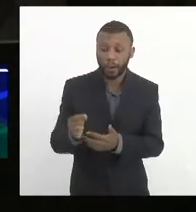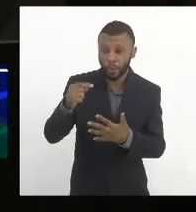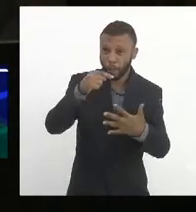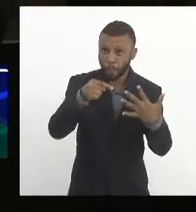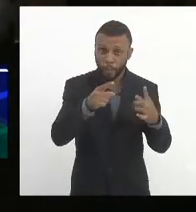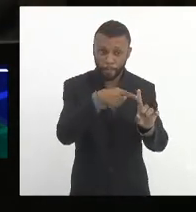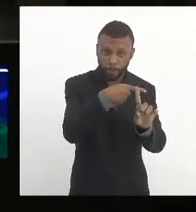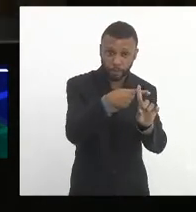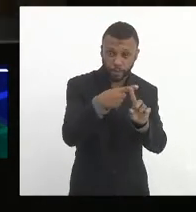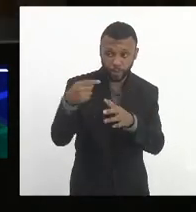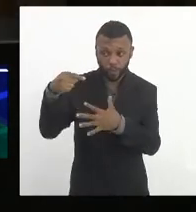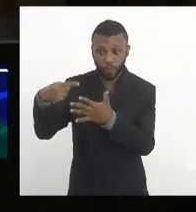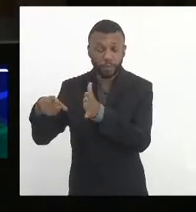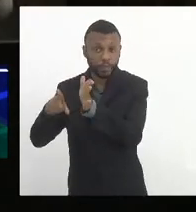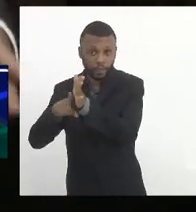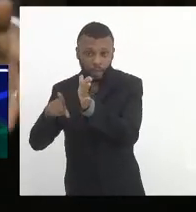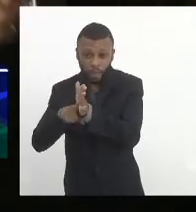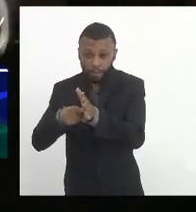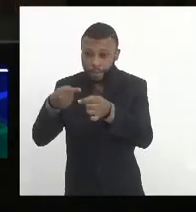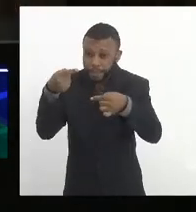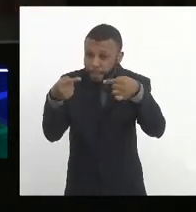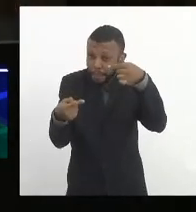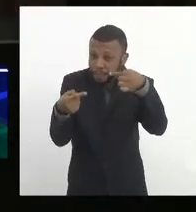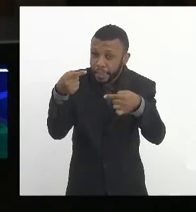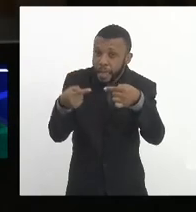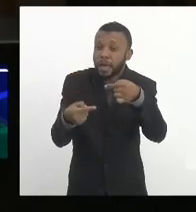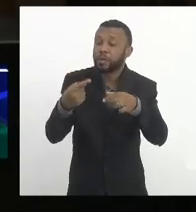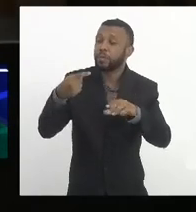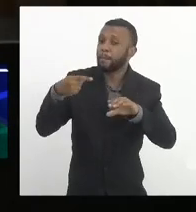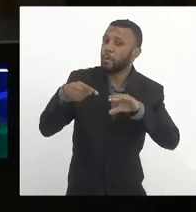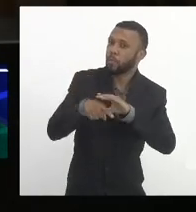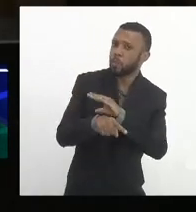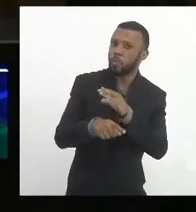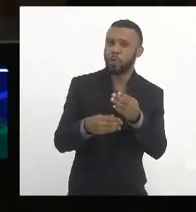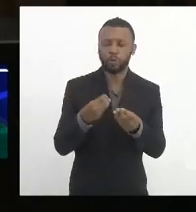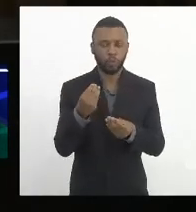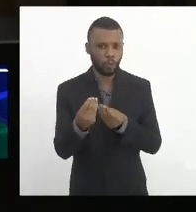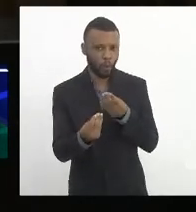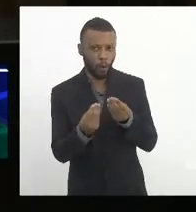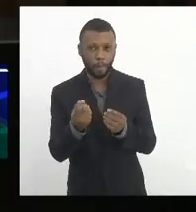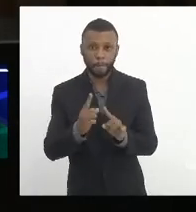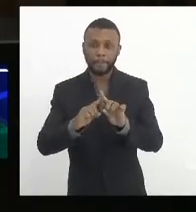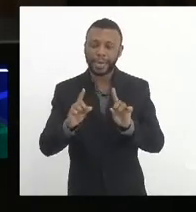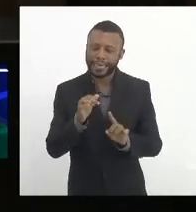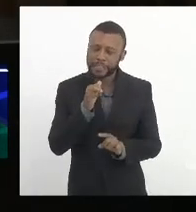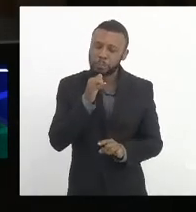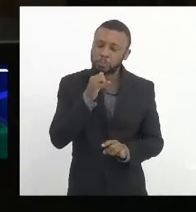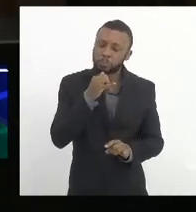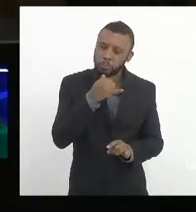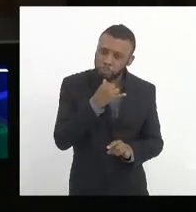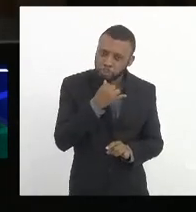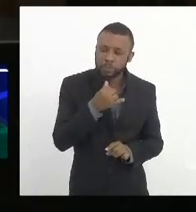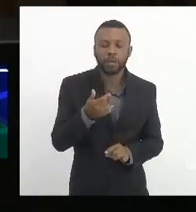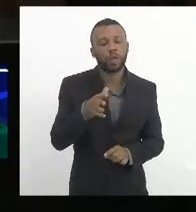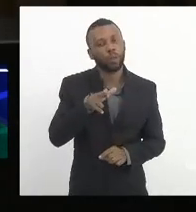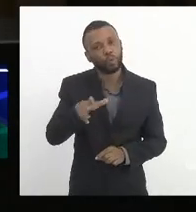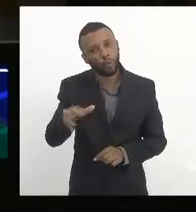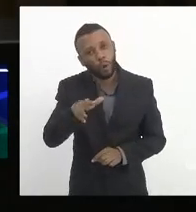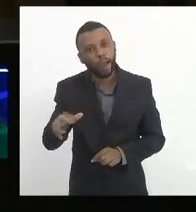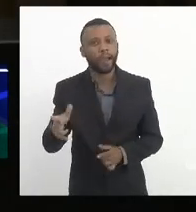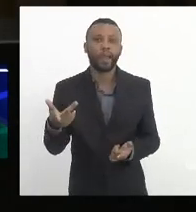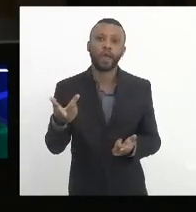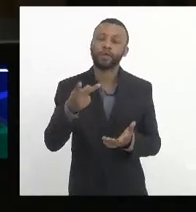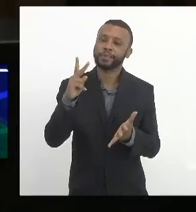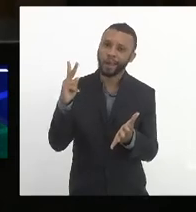bater em para valer com profundidade é mais lamentavelmente não é isso